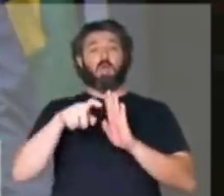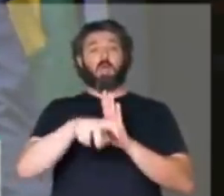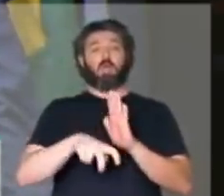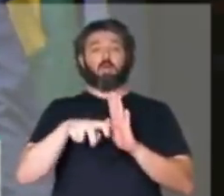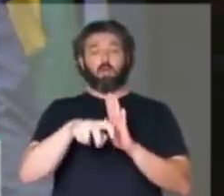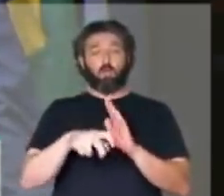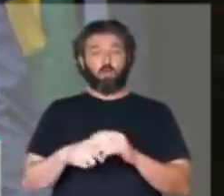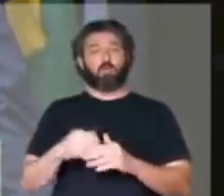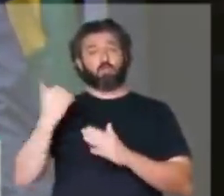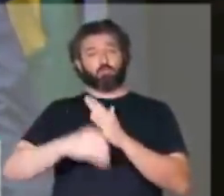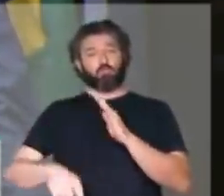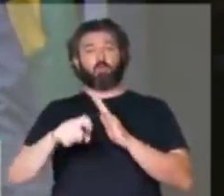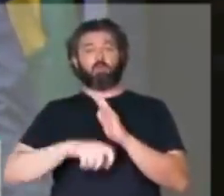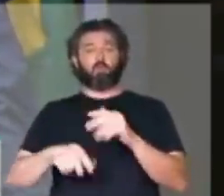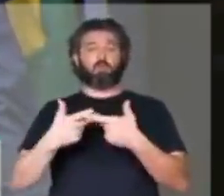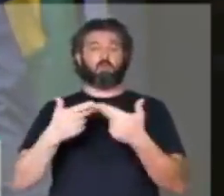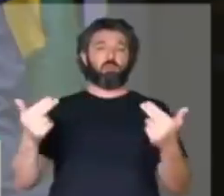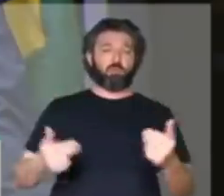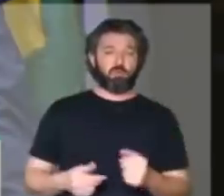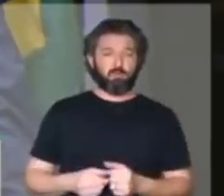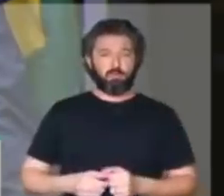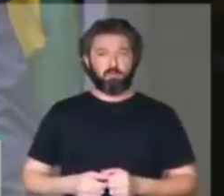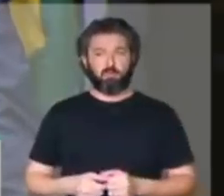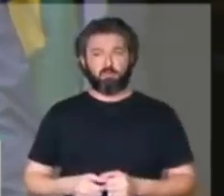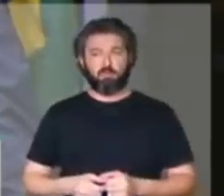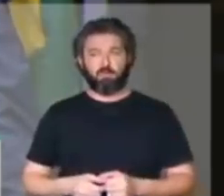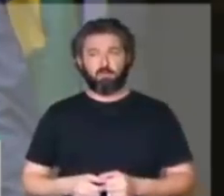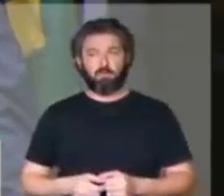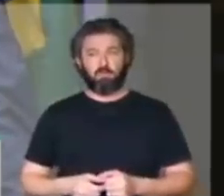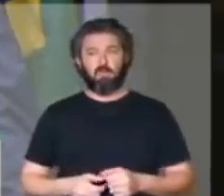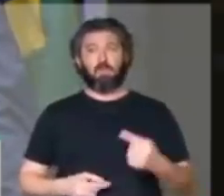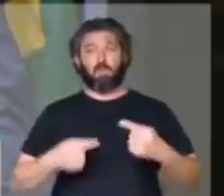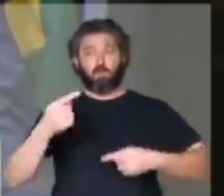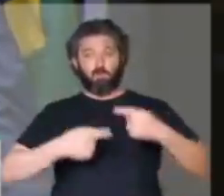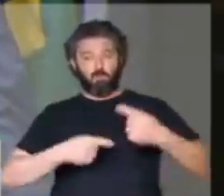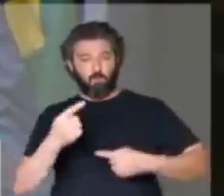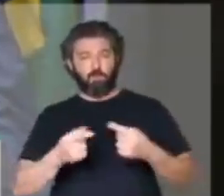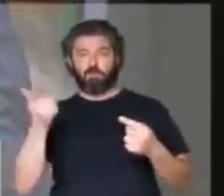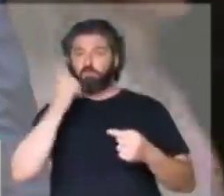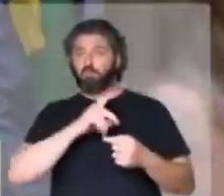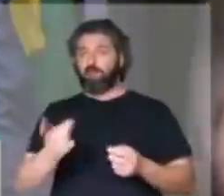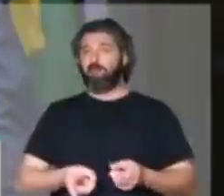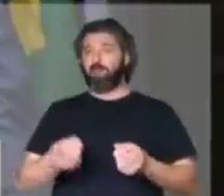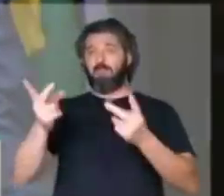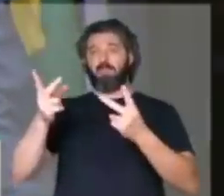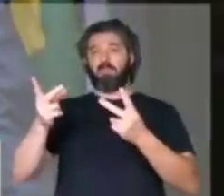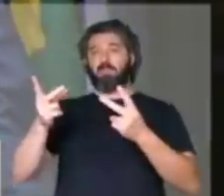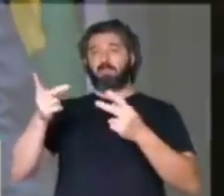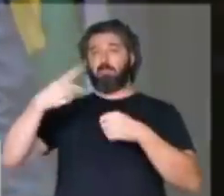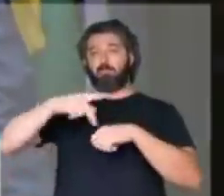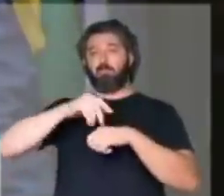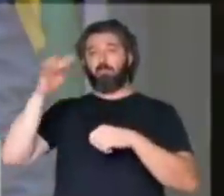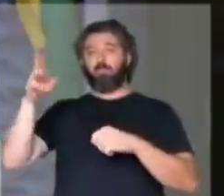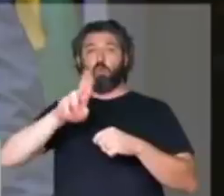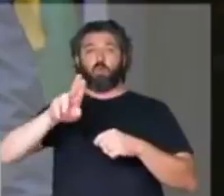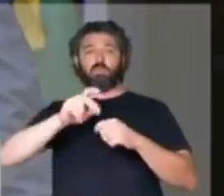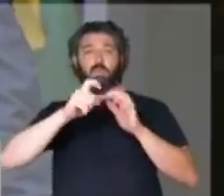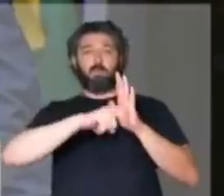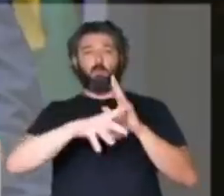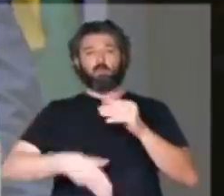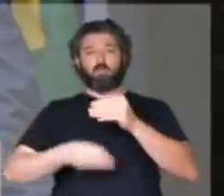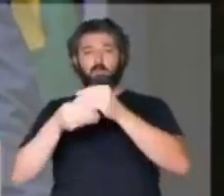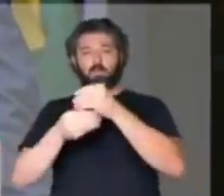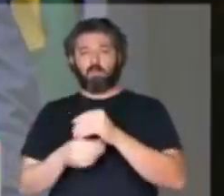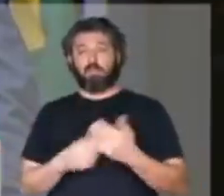essas desonerações, justamente porque nós temos essa política de não exportar impostos. A partir do